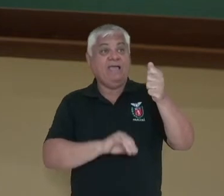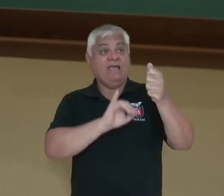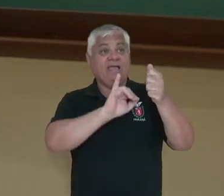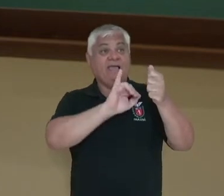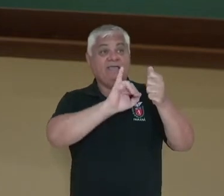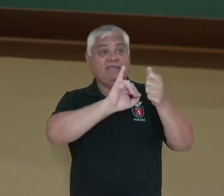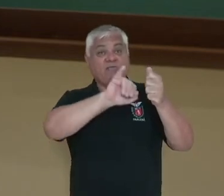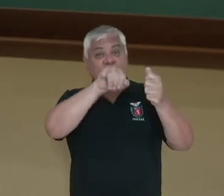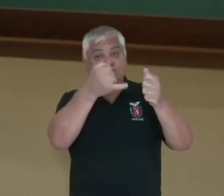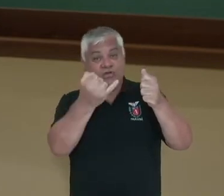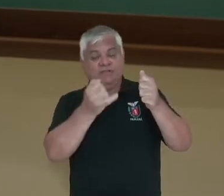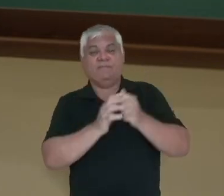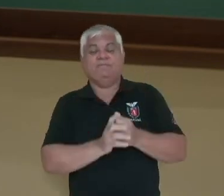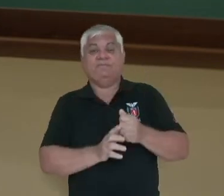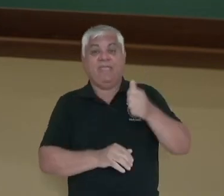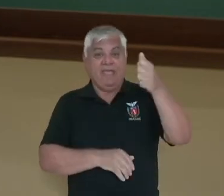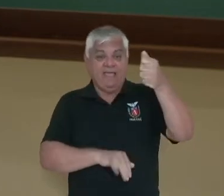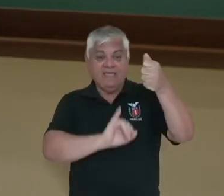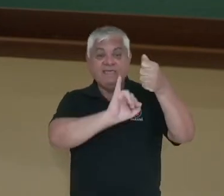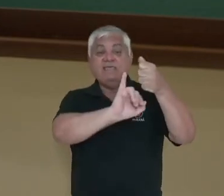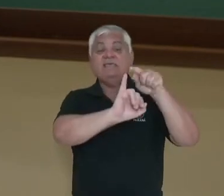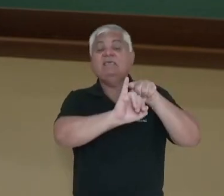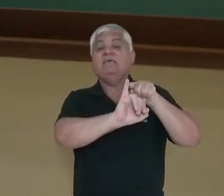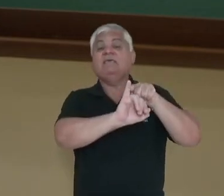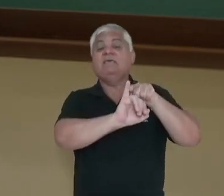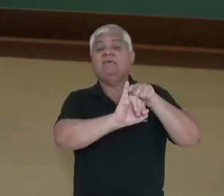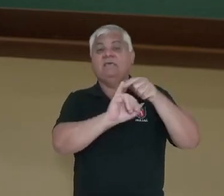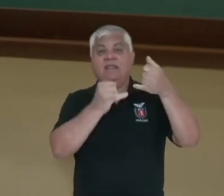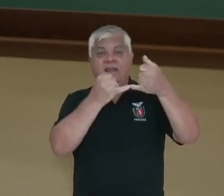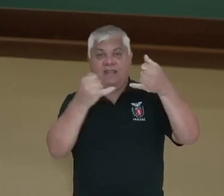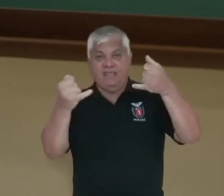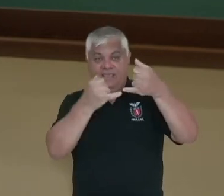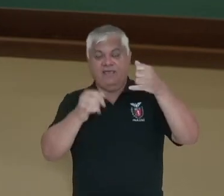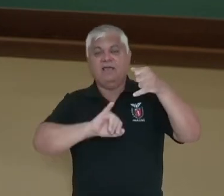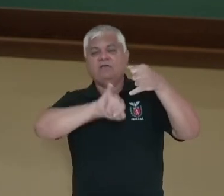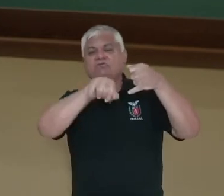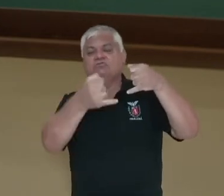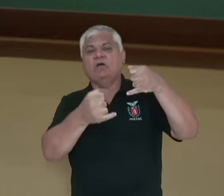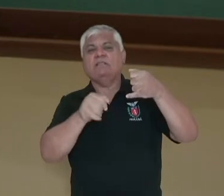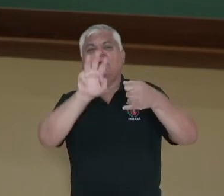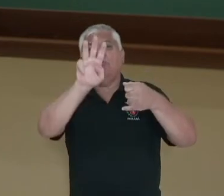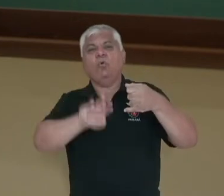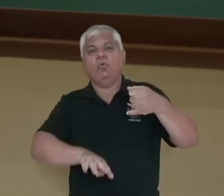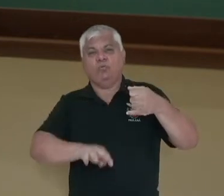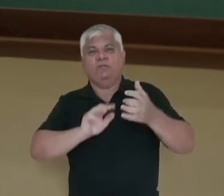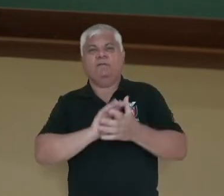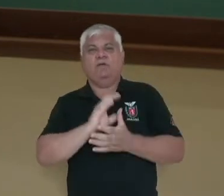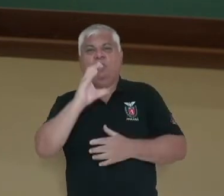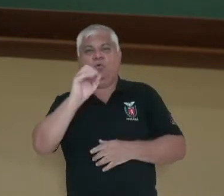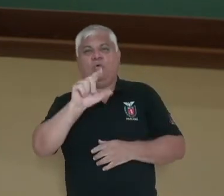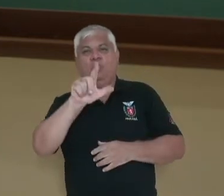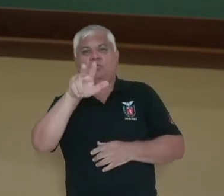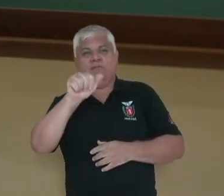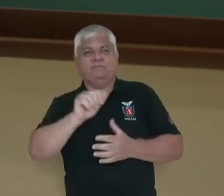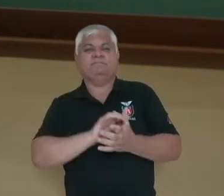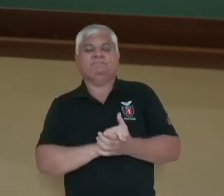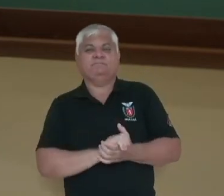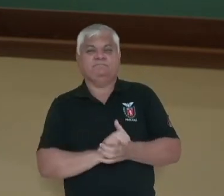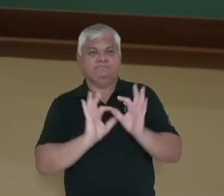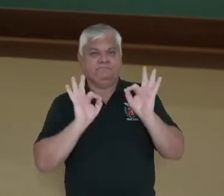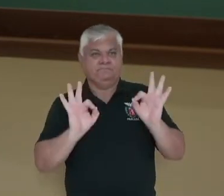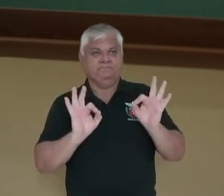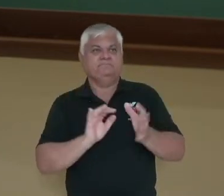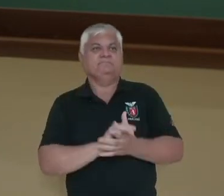olha só, o I está representando a linha e o J está representando a coluna,